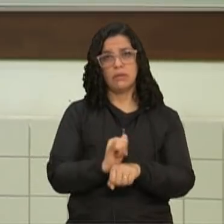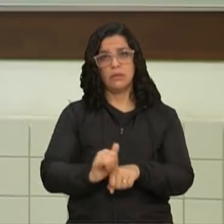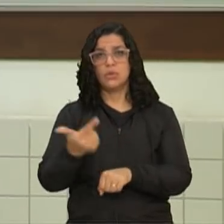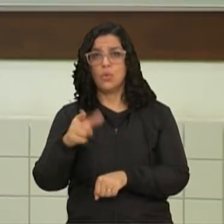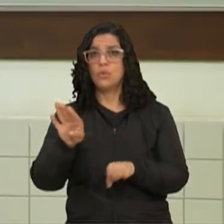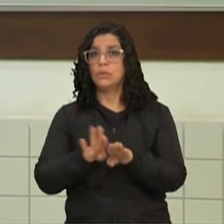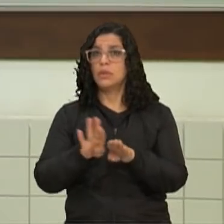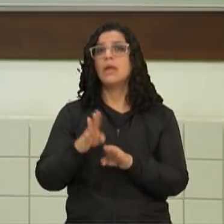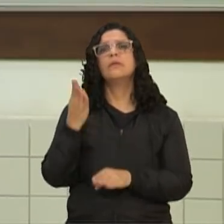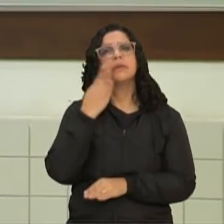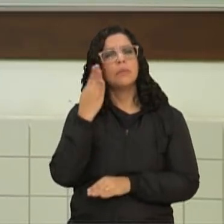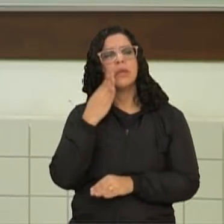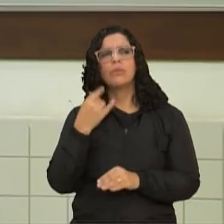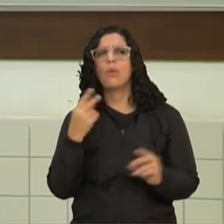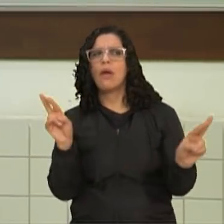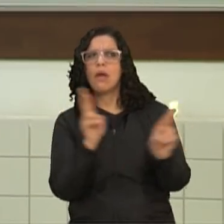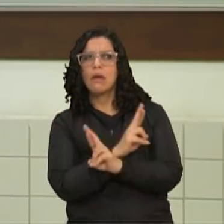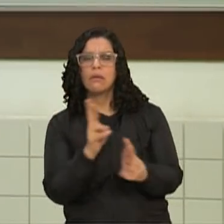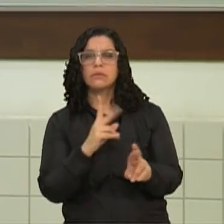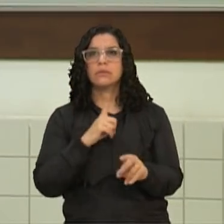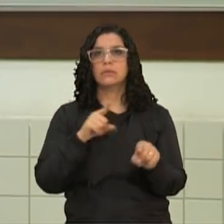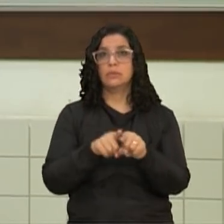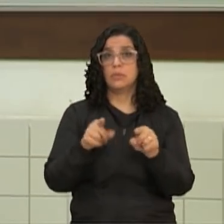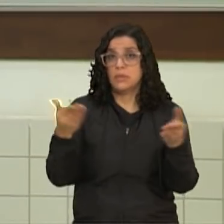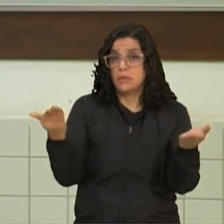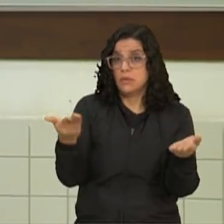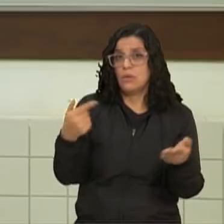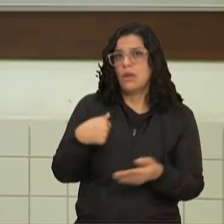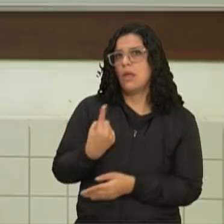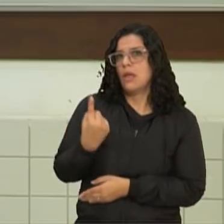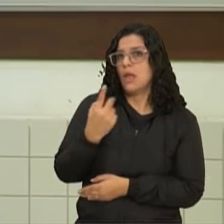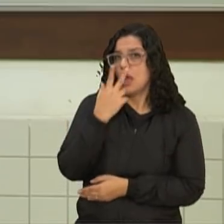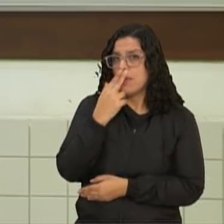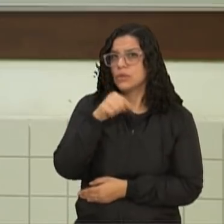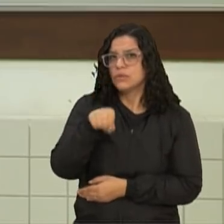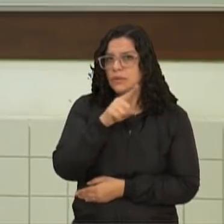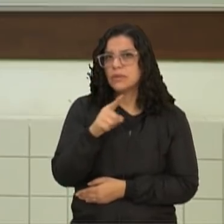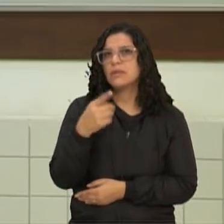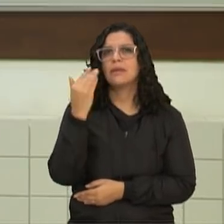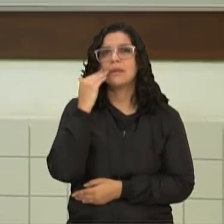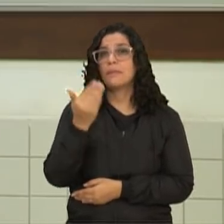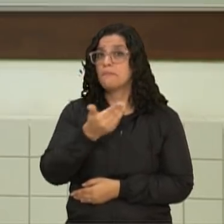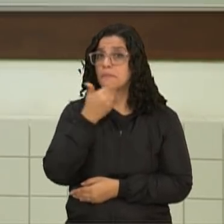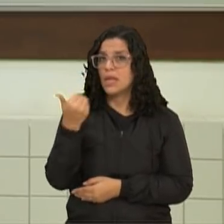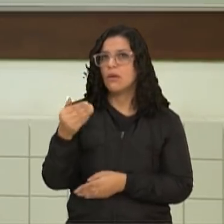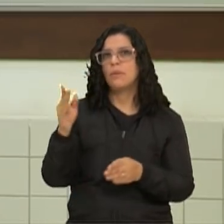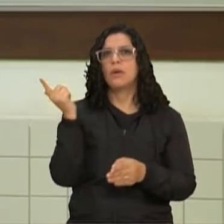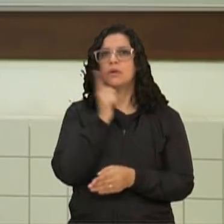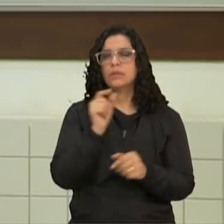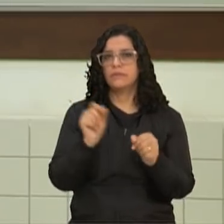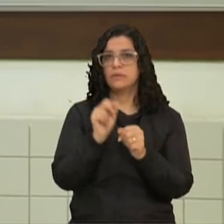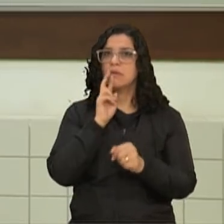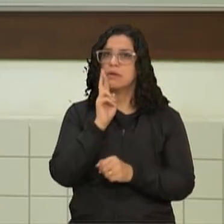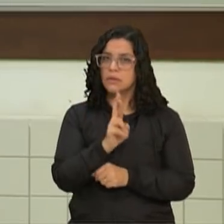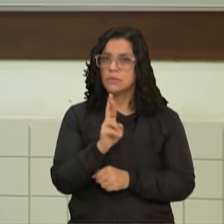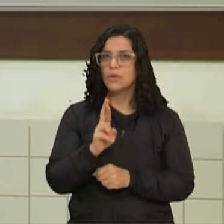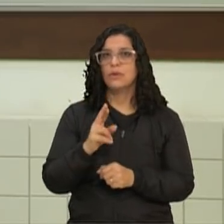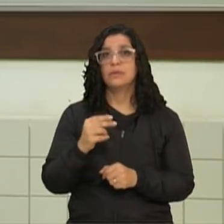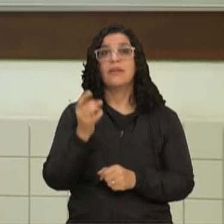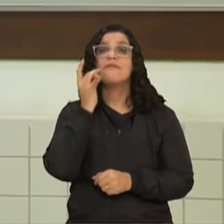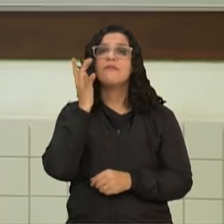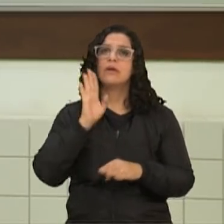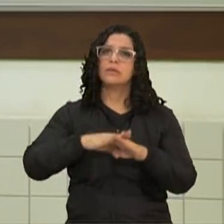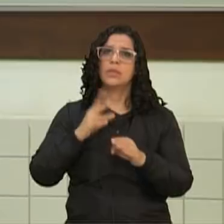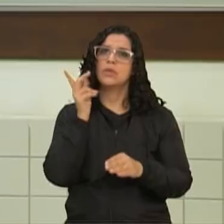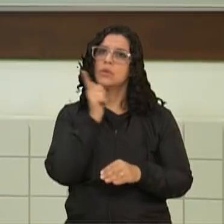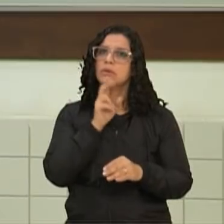maneira, e é bom sempre a gente associar. Mas dessa maneira, eu achei que vocês iriam atender muito mais fácil e teriam muito mais